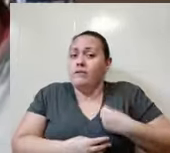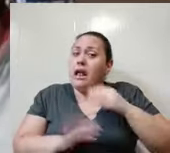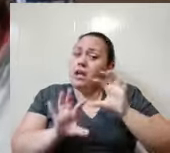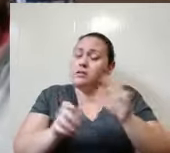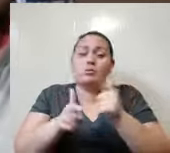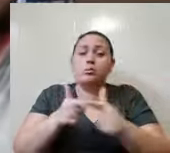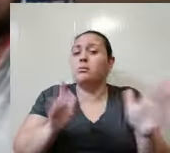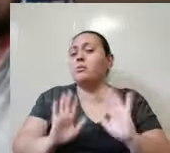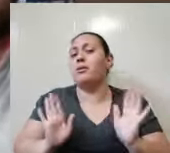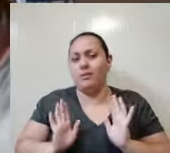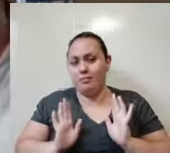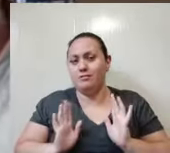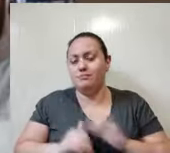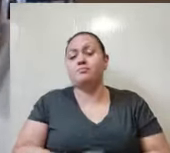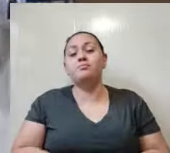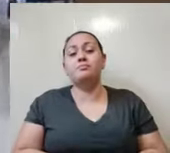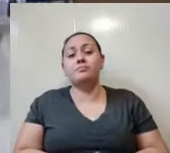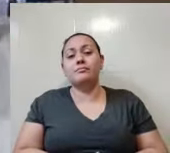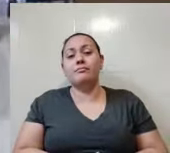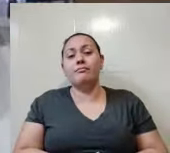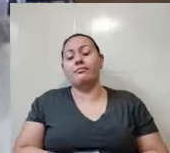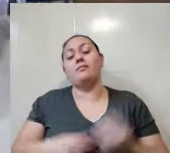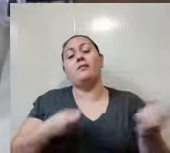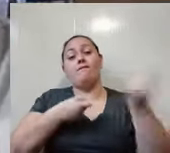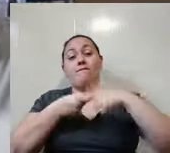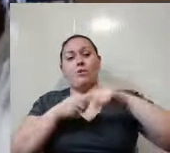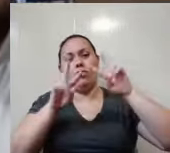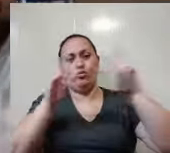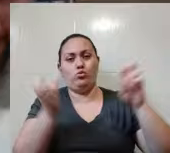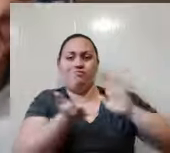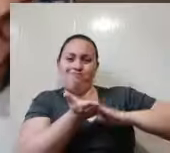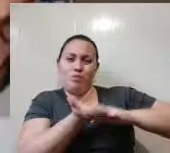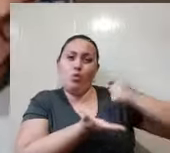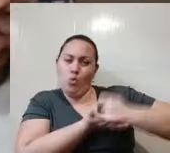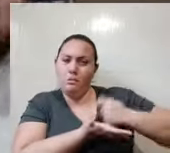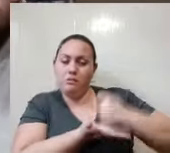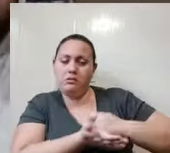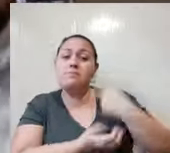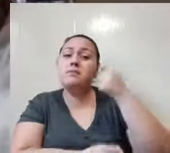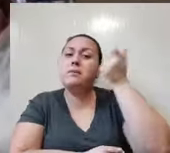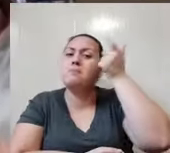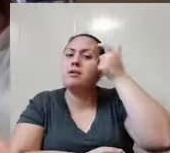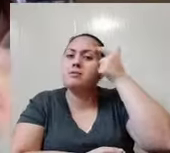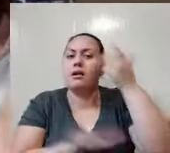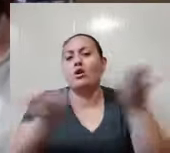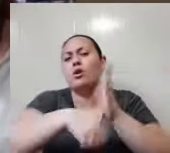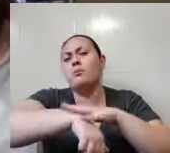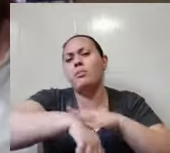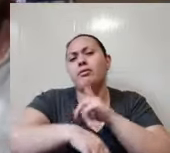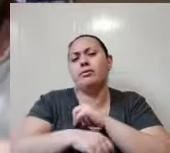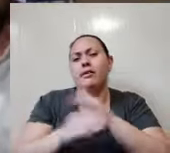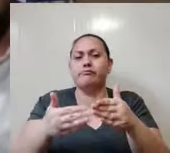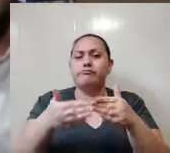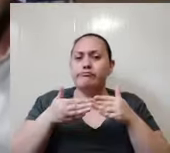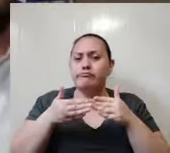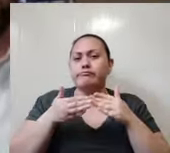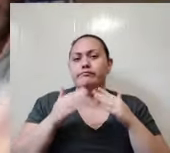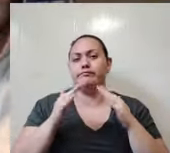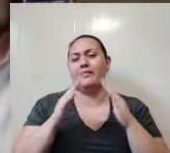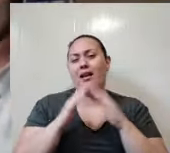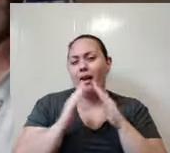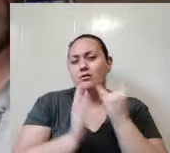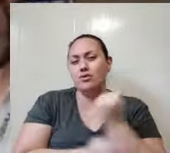vendo. E voltando daí para a questão da autocobrança, então a gente poder pensar, né?